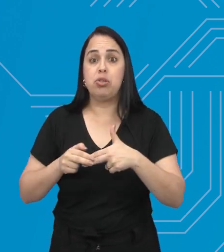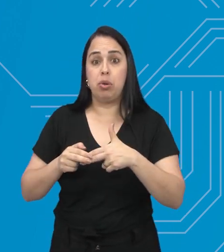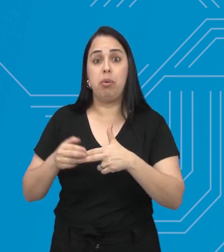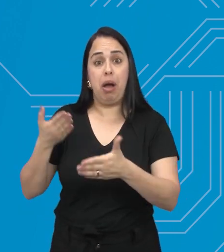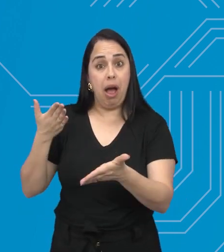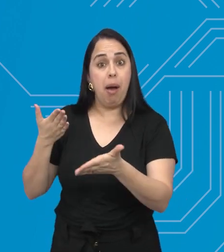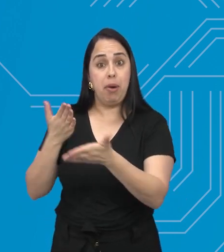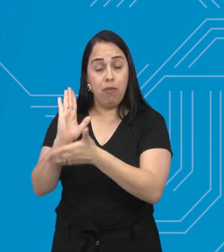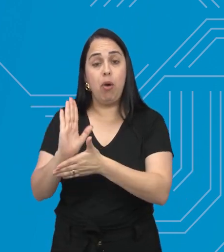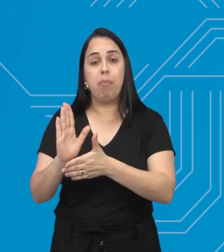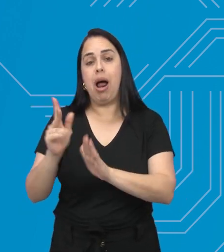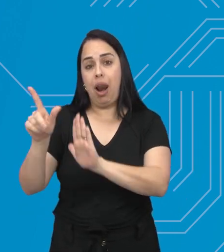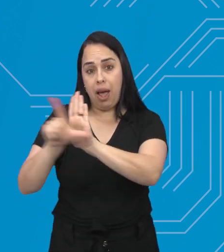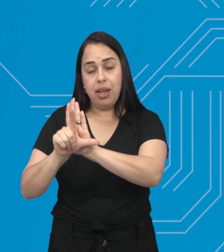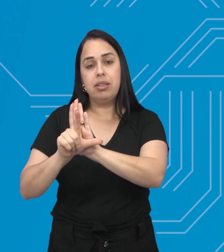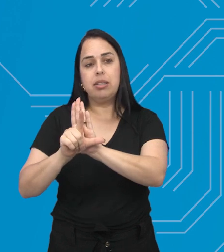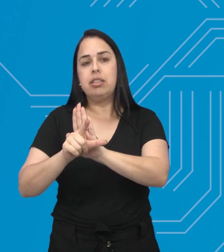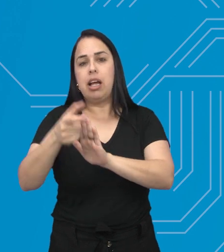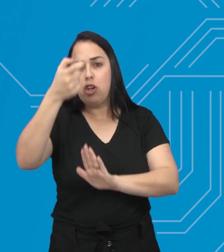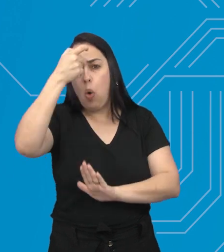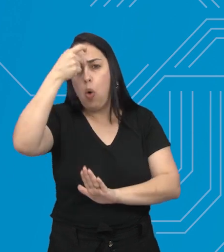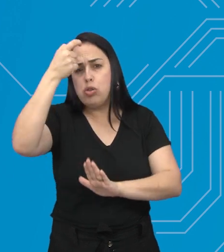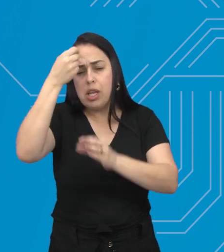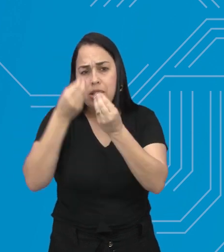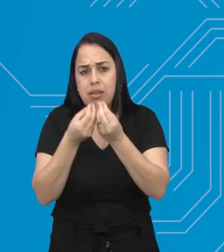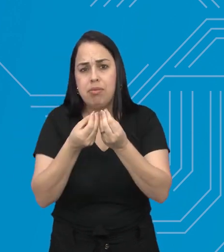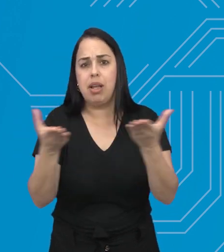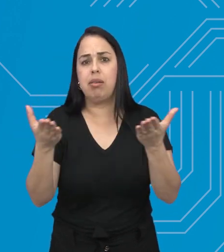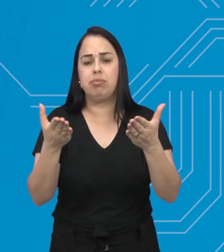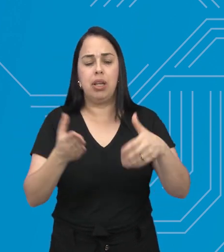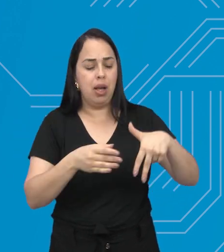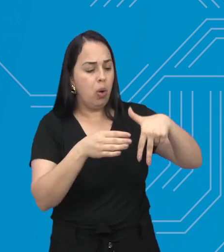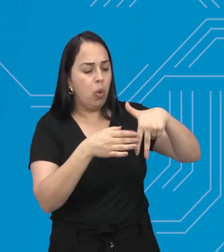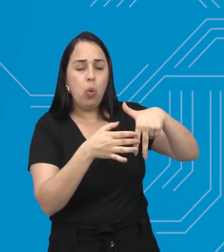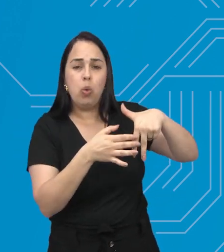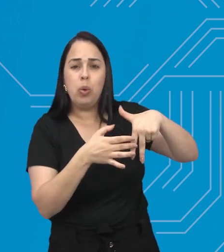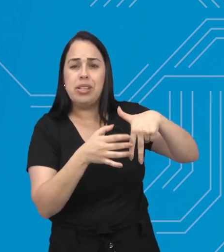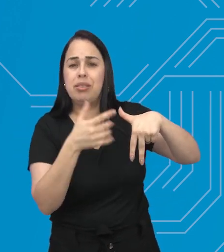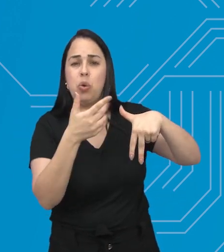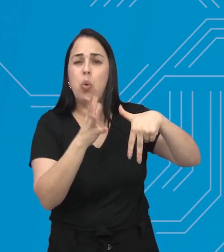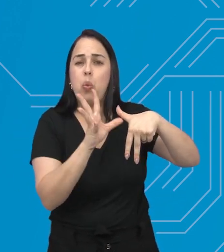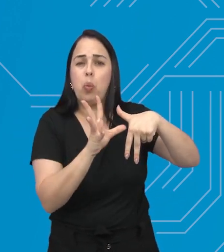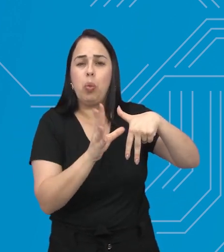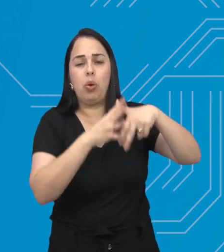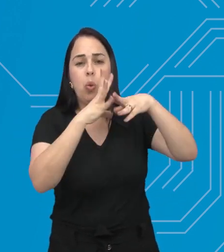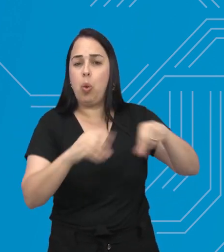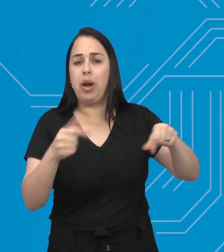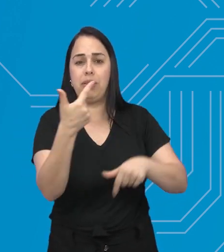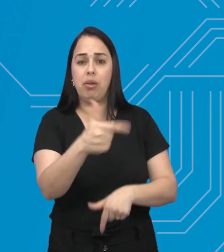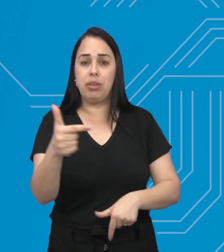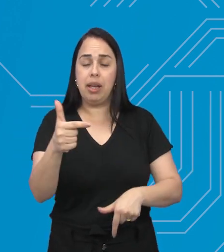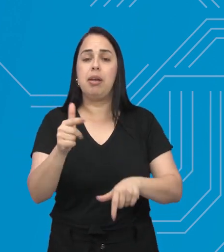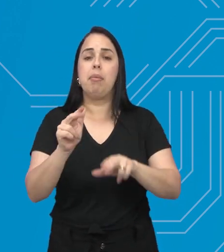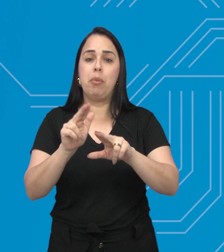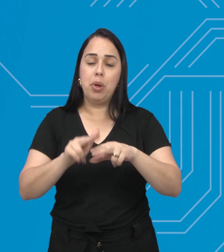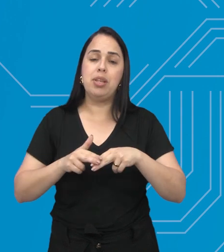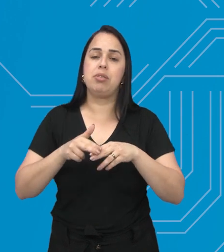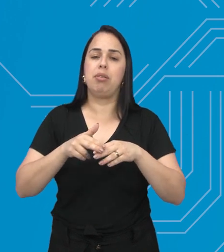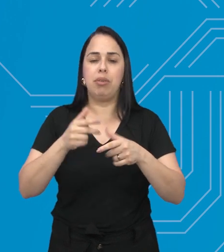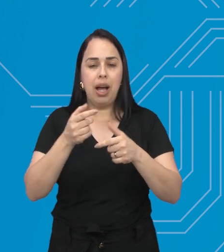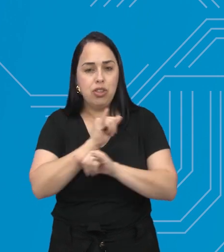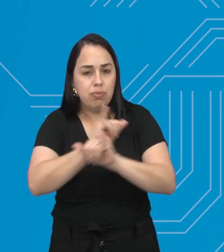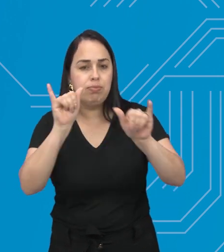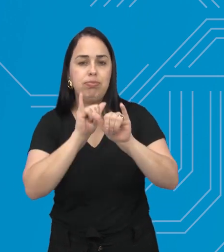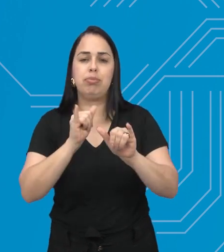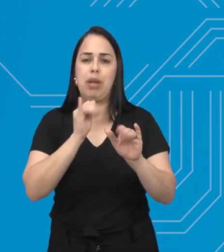dedicado à conscientização deste problema, que é grave e ainda não tem cura. A expectativa é que, com mais informação, seja